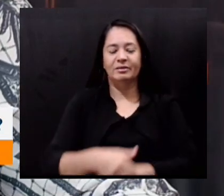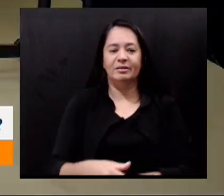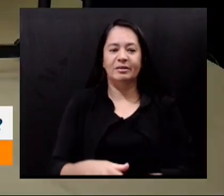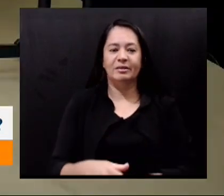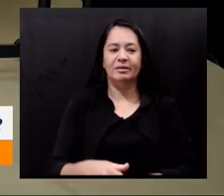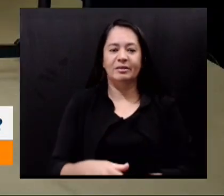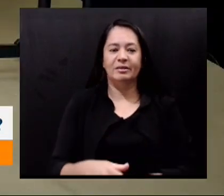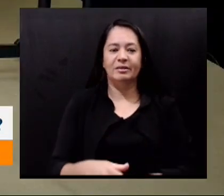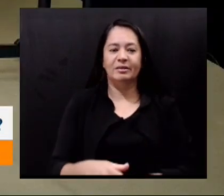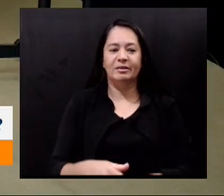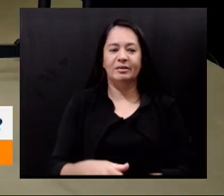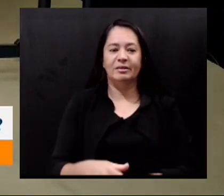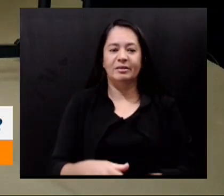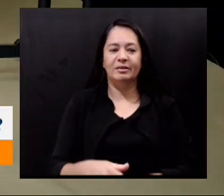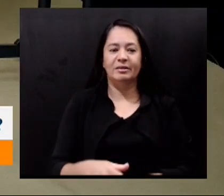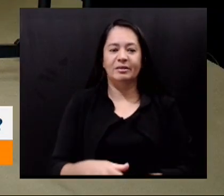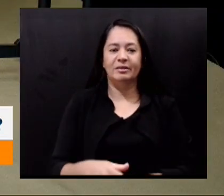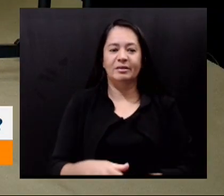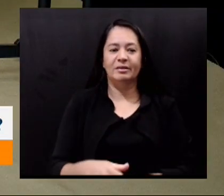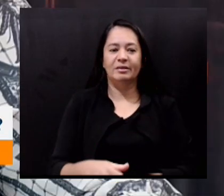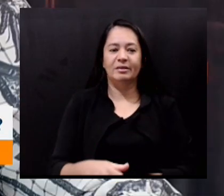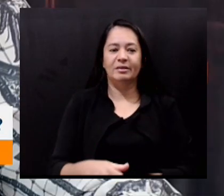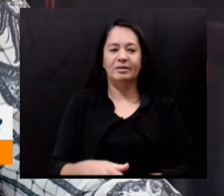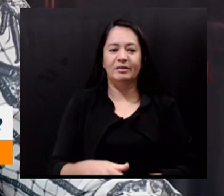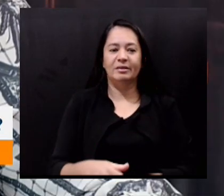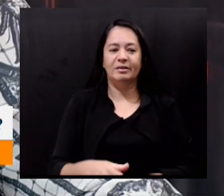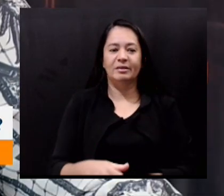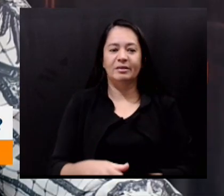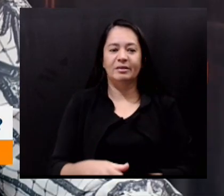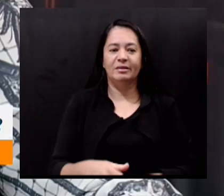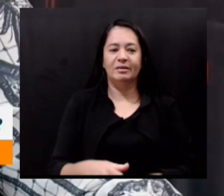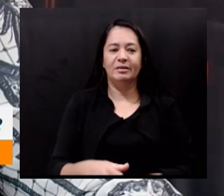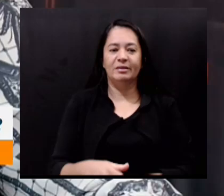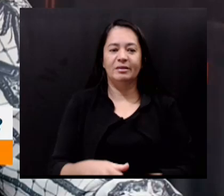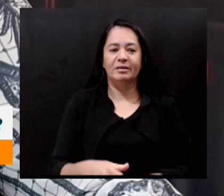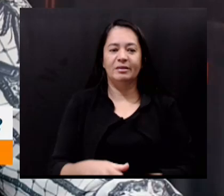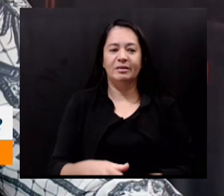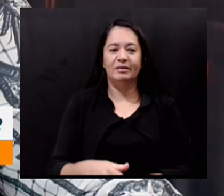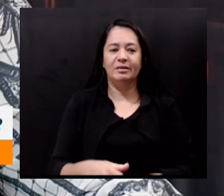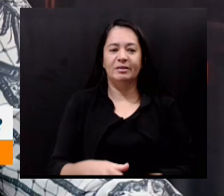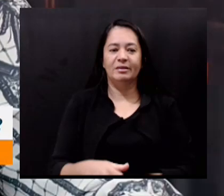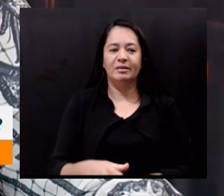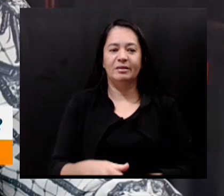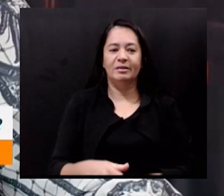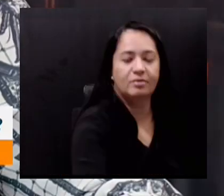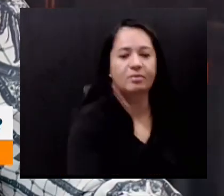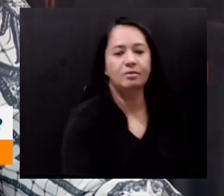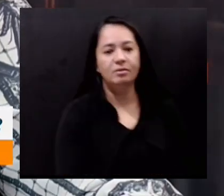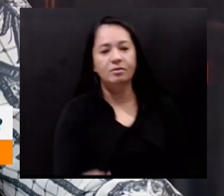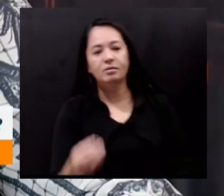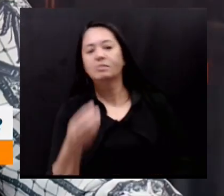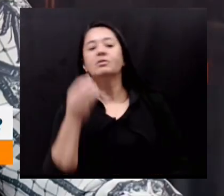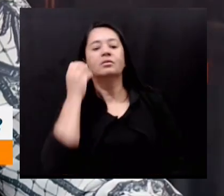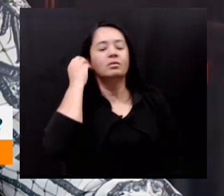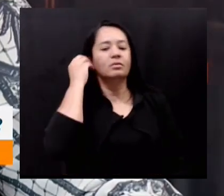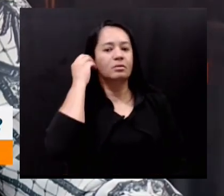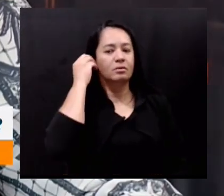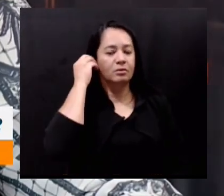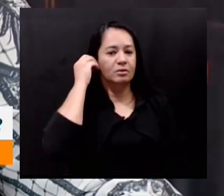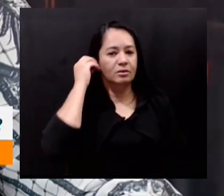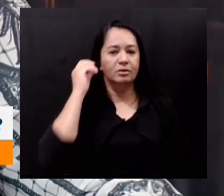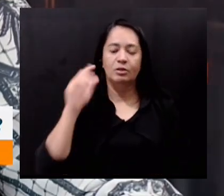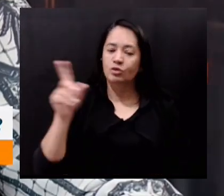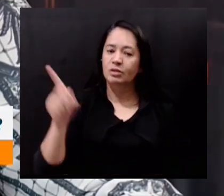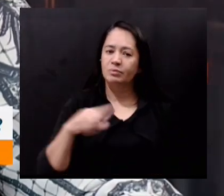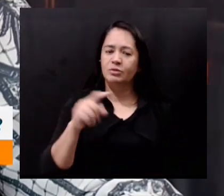Então as lacrações acontecem já há muito tempo, Uhum. o que proporcionou o